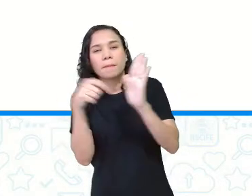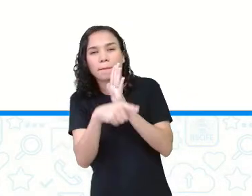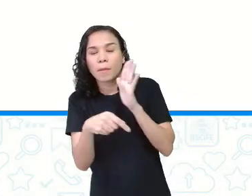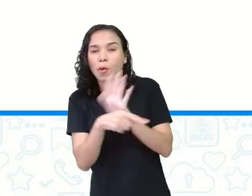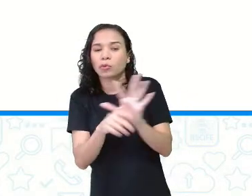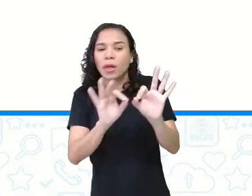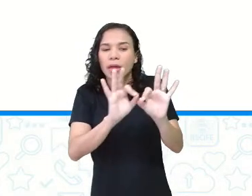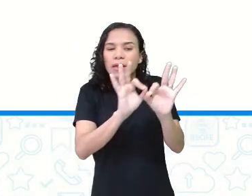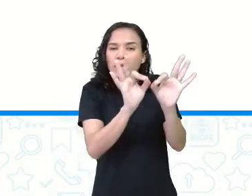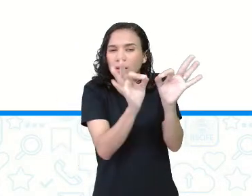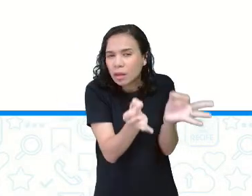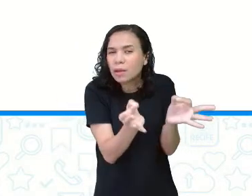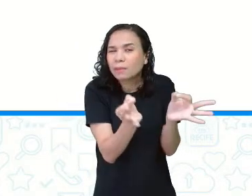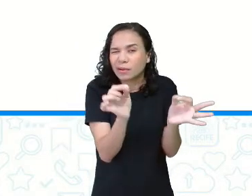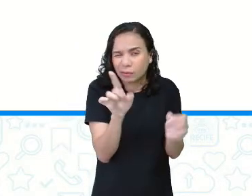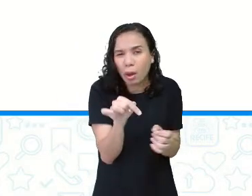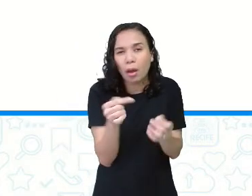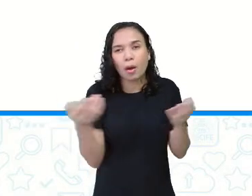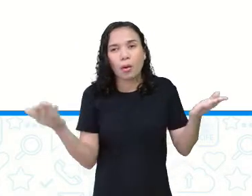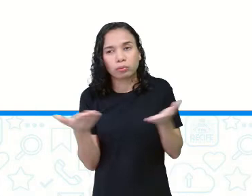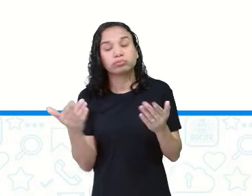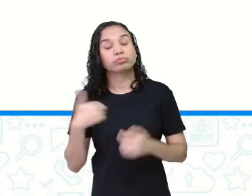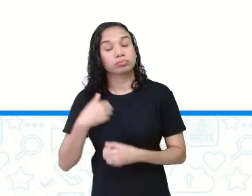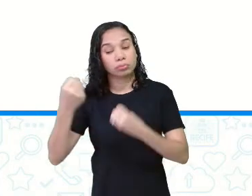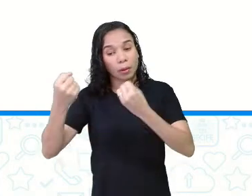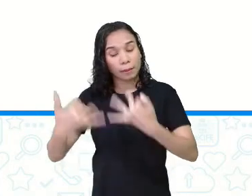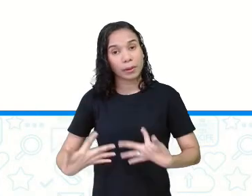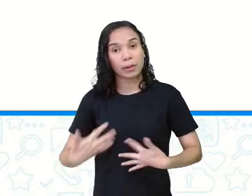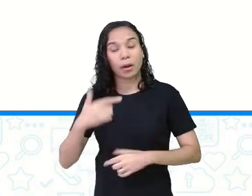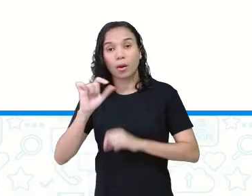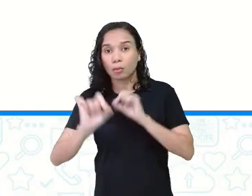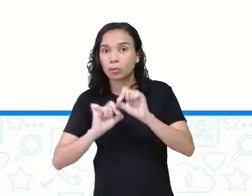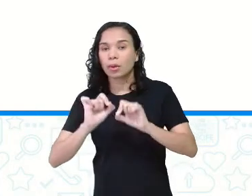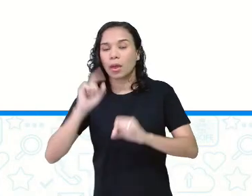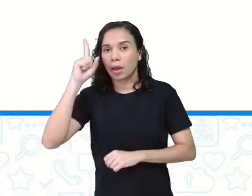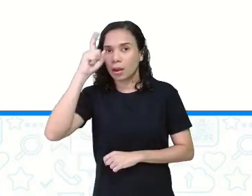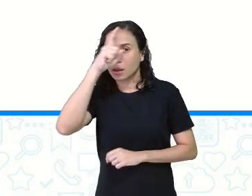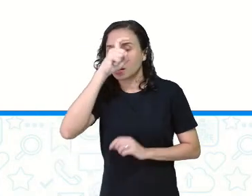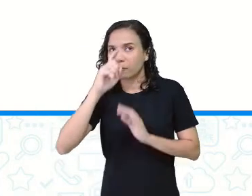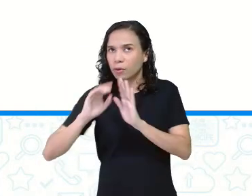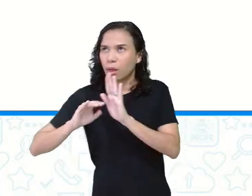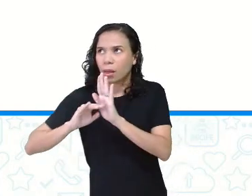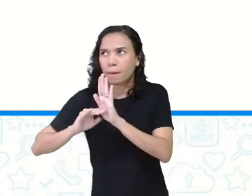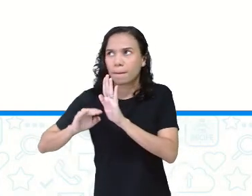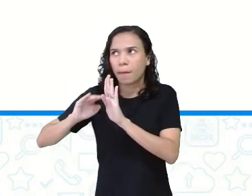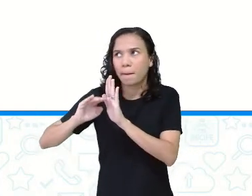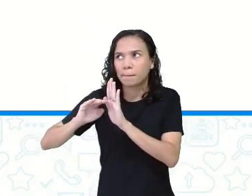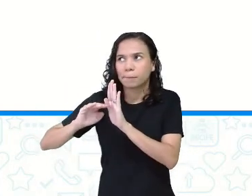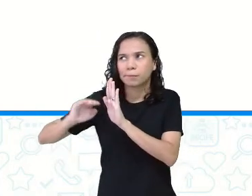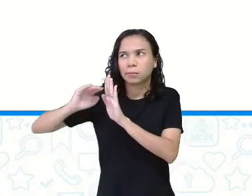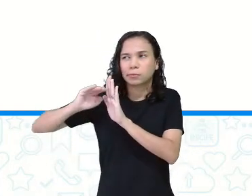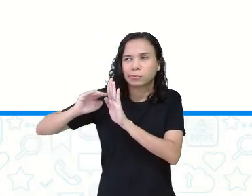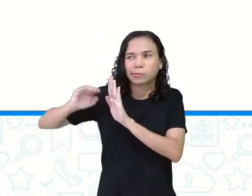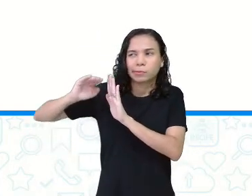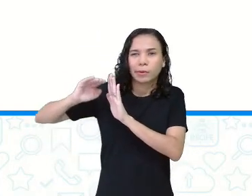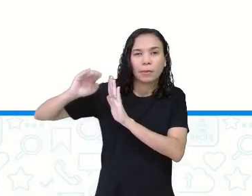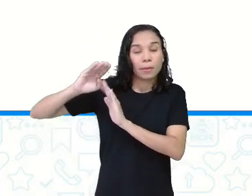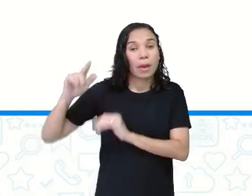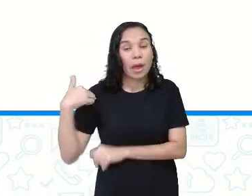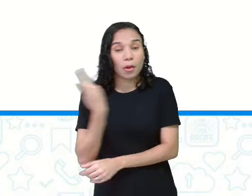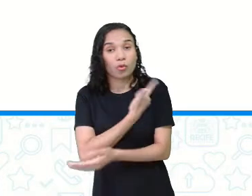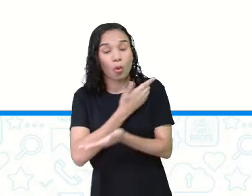mais simples, não foi isso? Eu falei para vocês que o grau de dificuldade vai aumentando e agora a gente